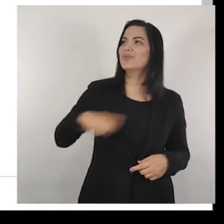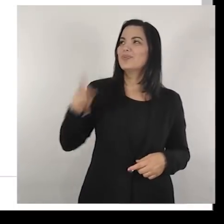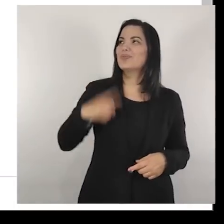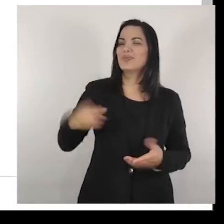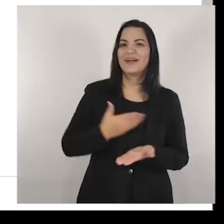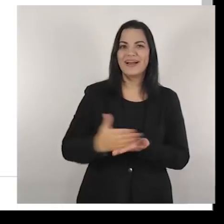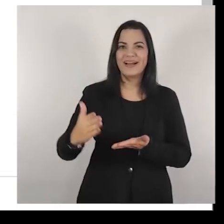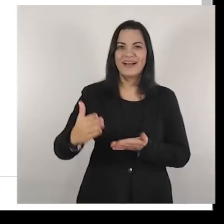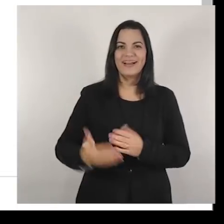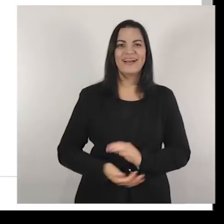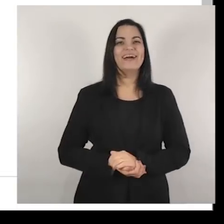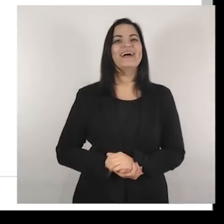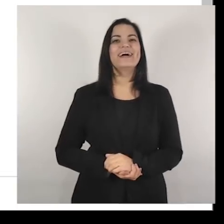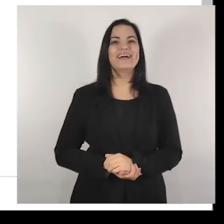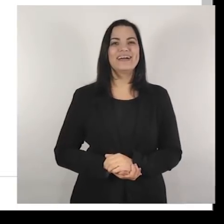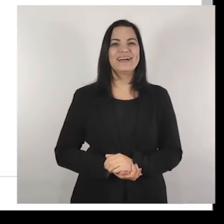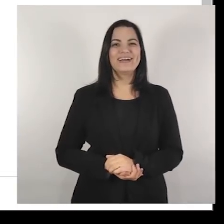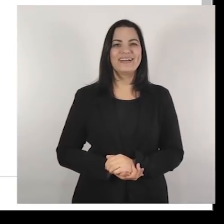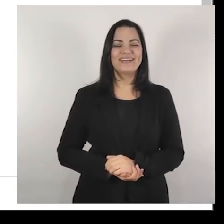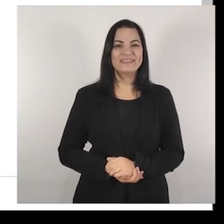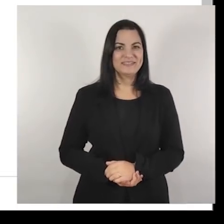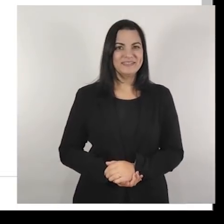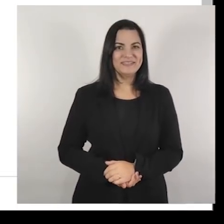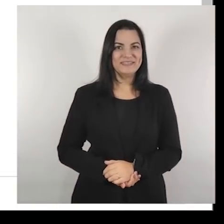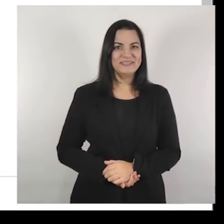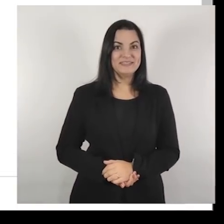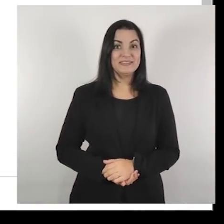Girando a primeira vez.